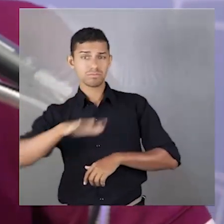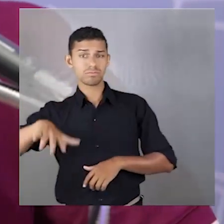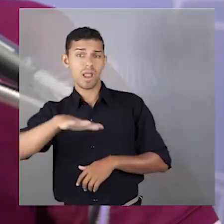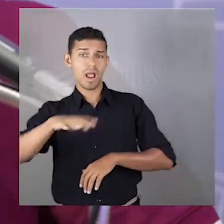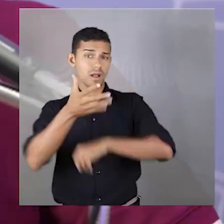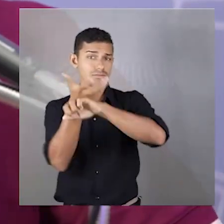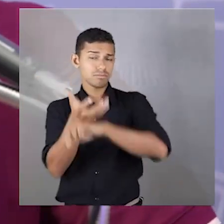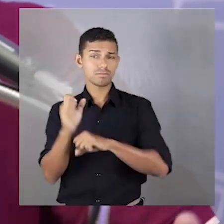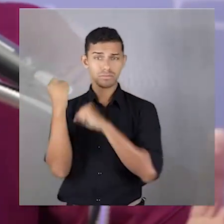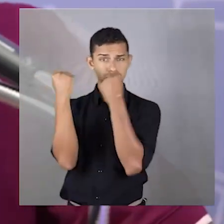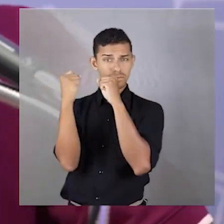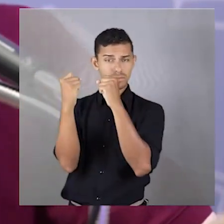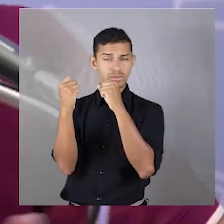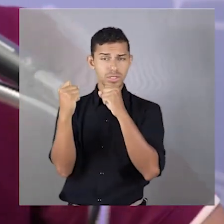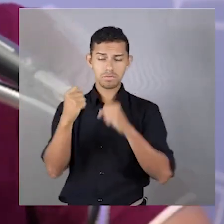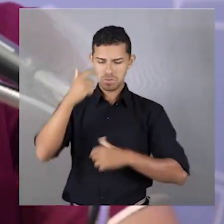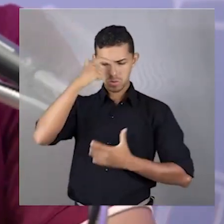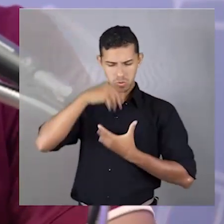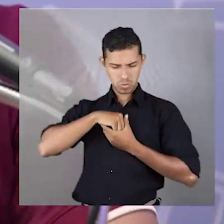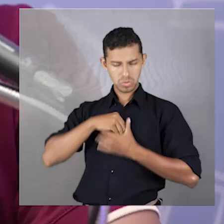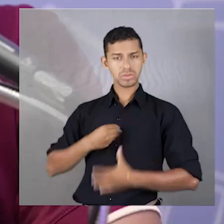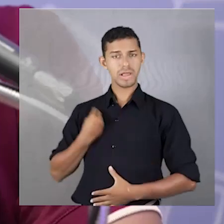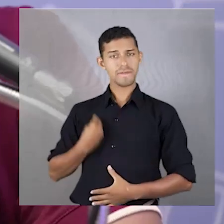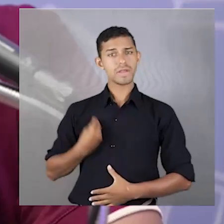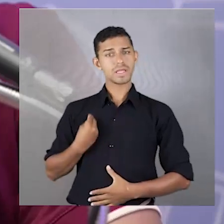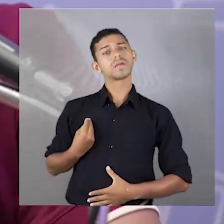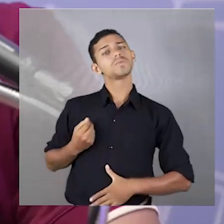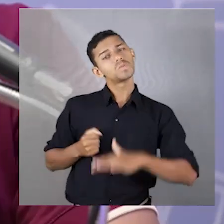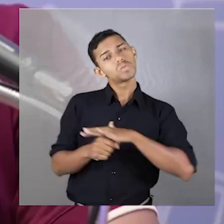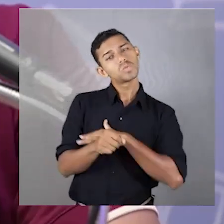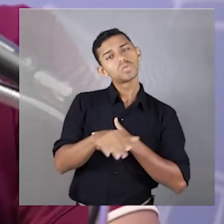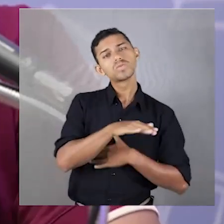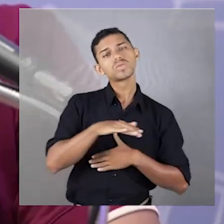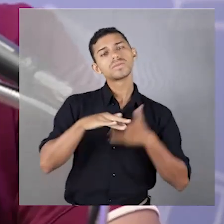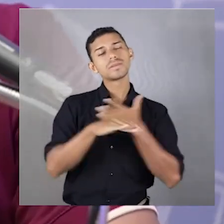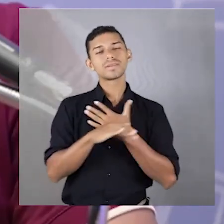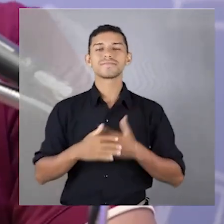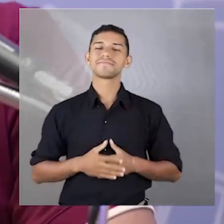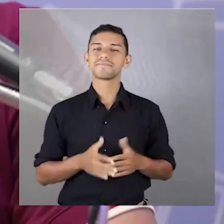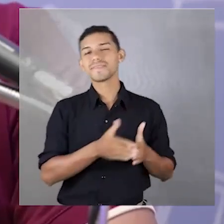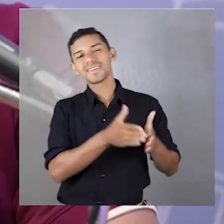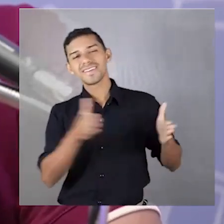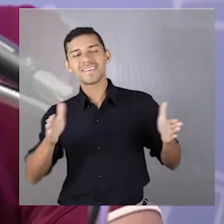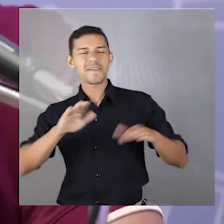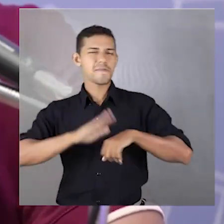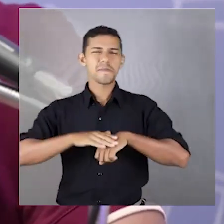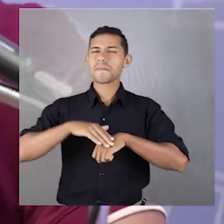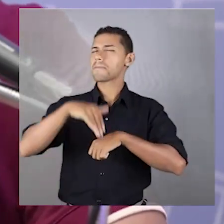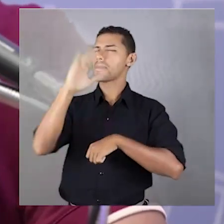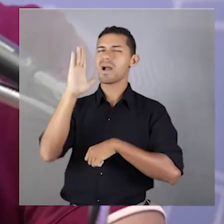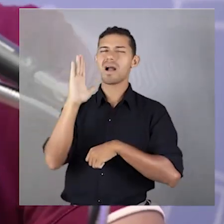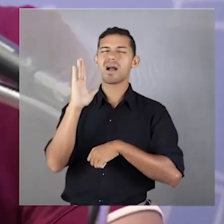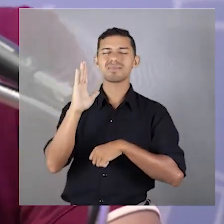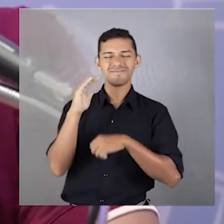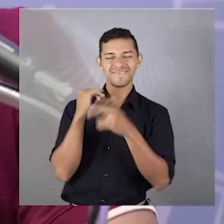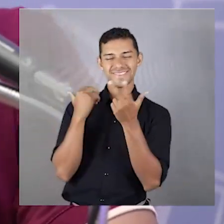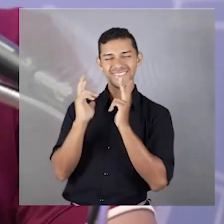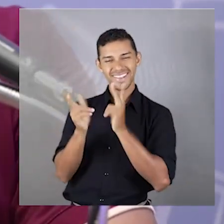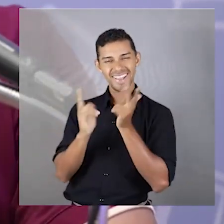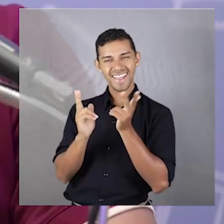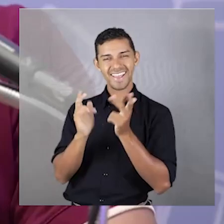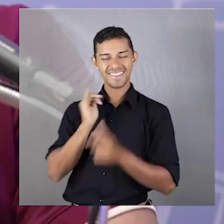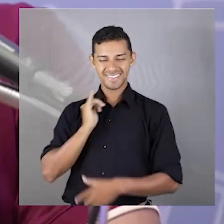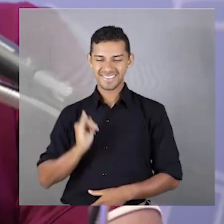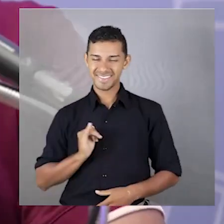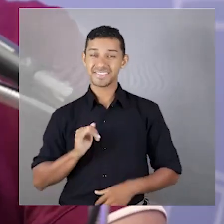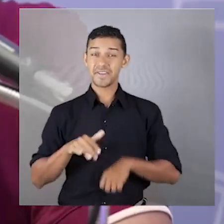do que a gente faz parte, né, do local que a gente faz parte. E, no decorrer do tempo, que tenha mais papos de recreio, que a gente possa aí